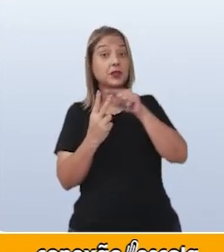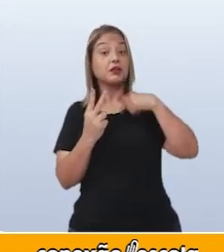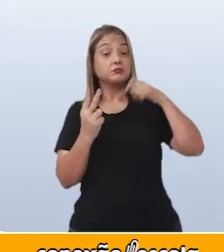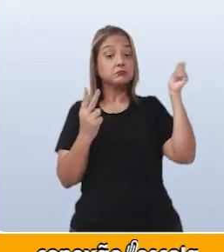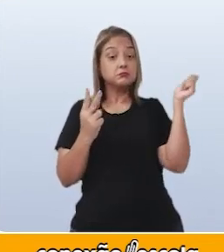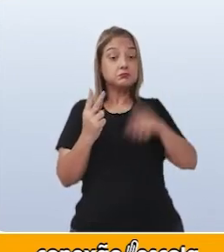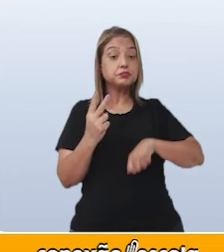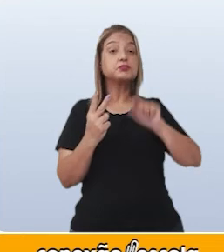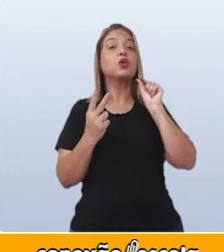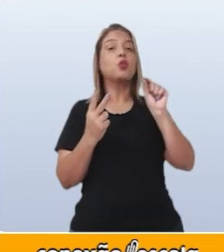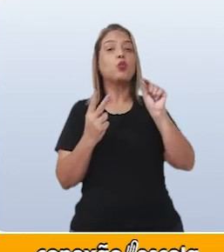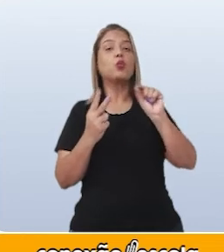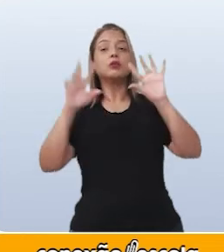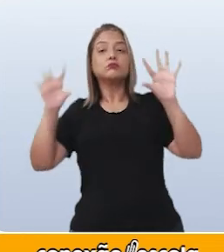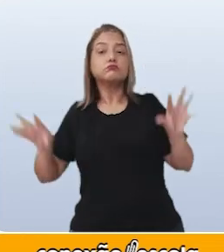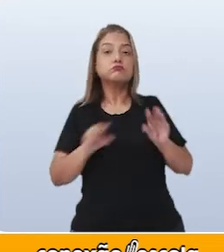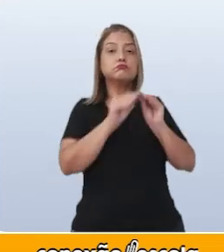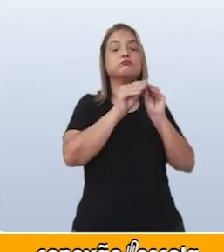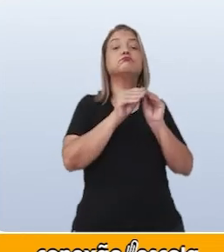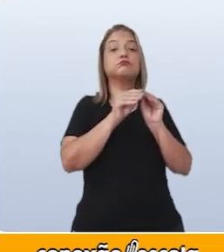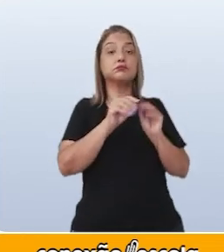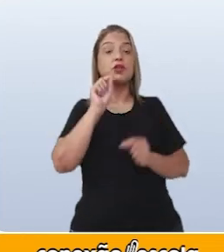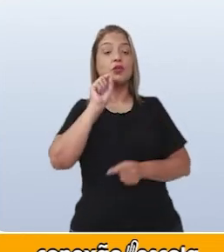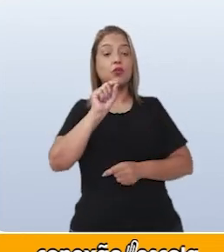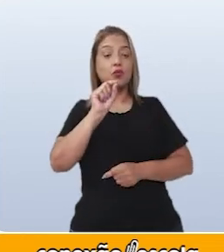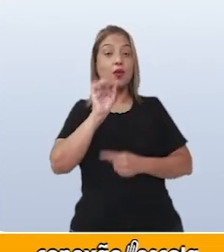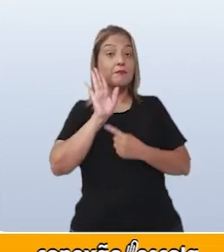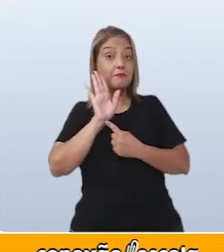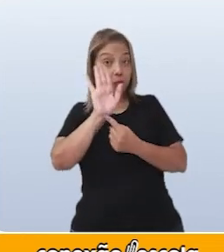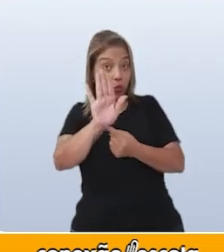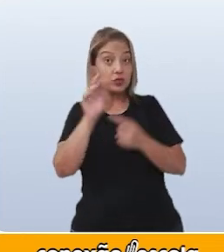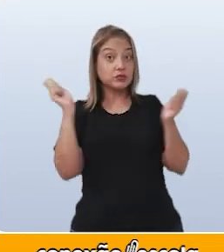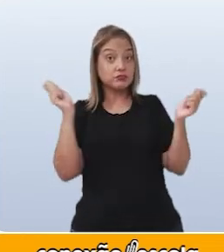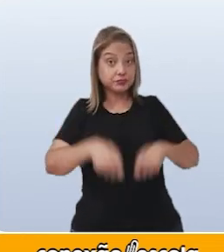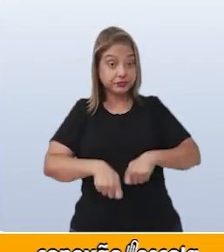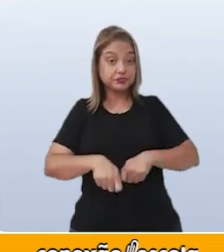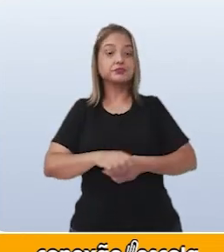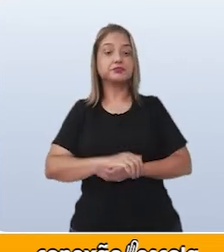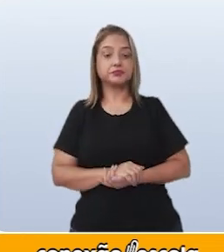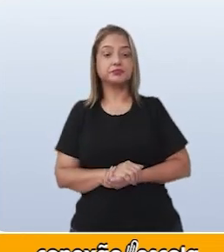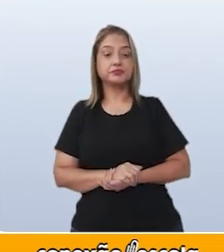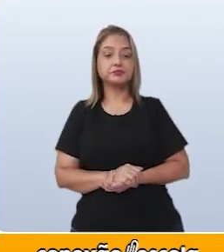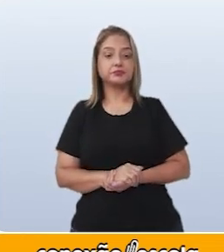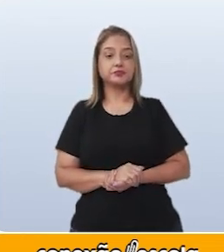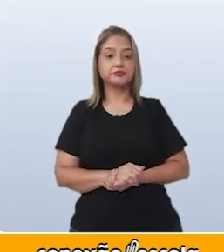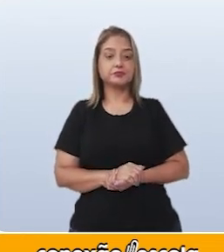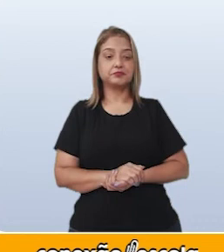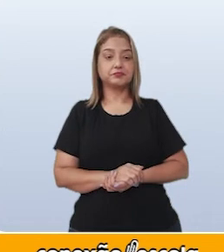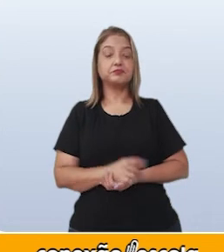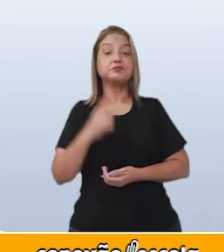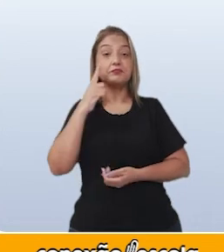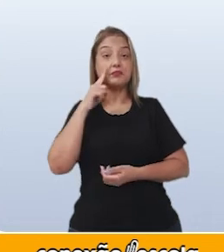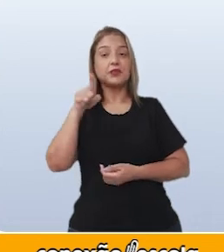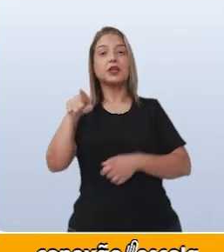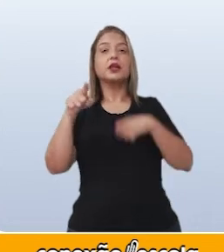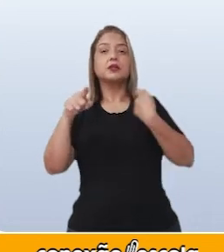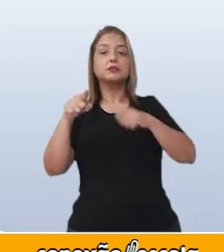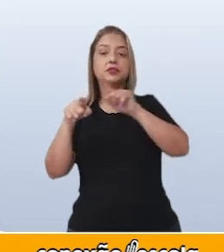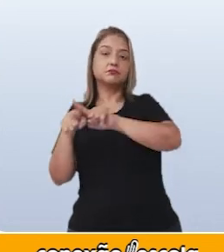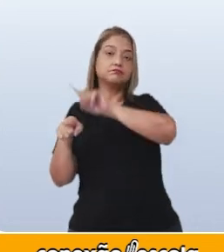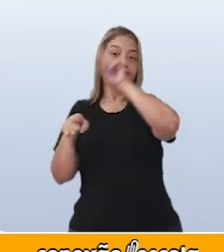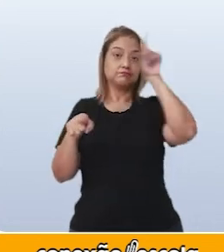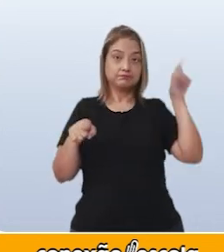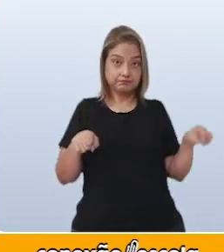fator x eu vou colocar em evidência, em destaque. Então, ele vai ficar fora do